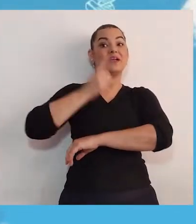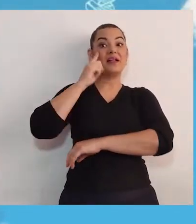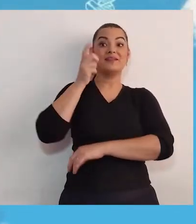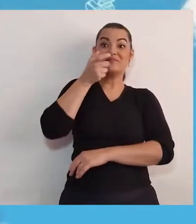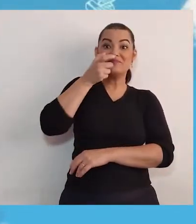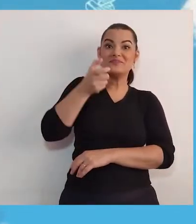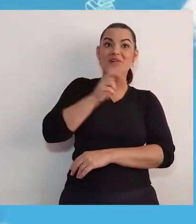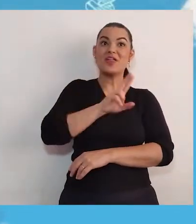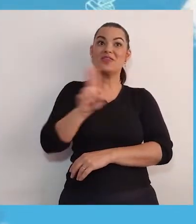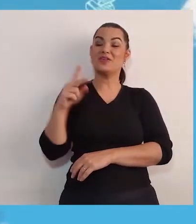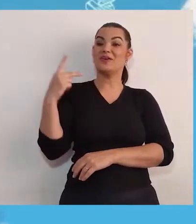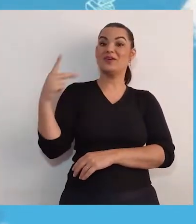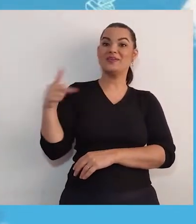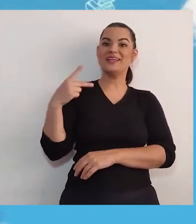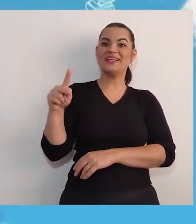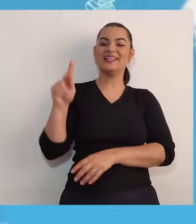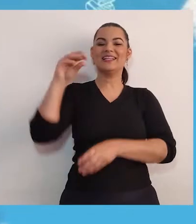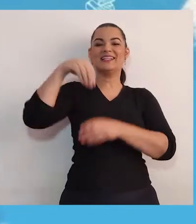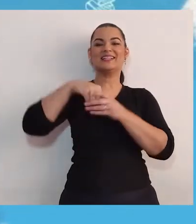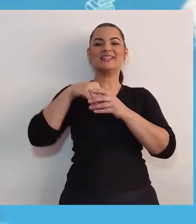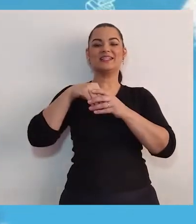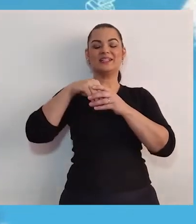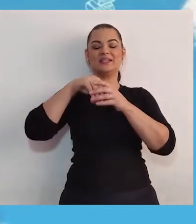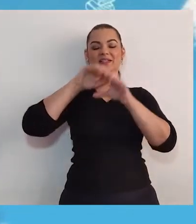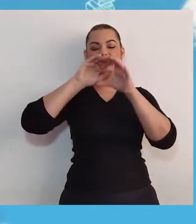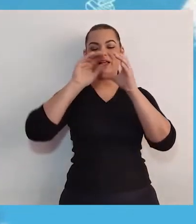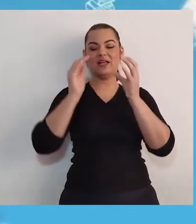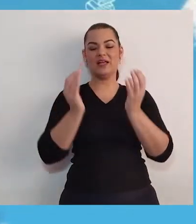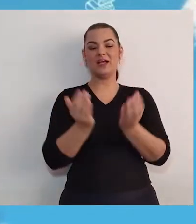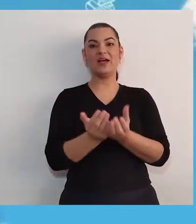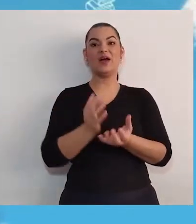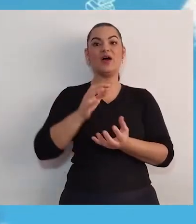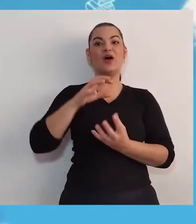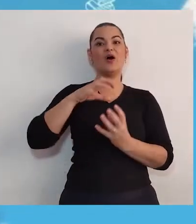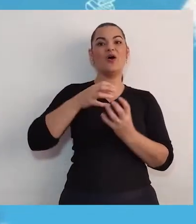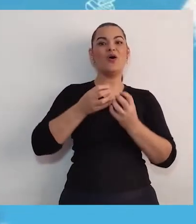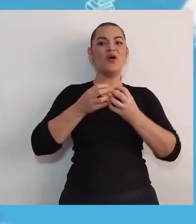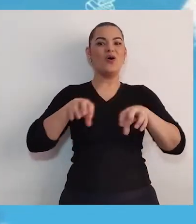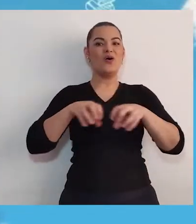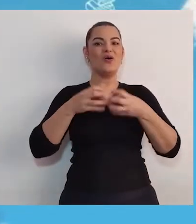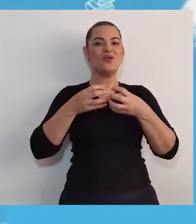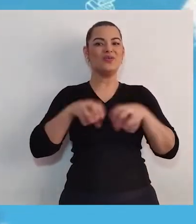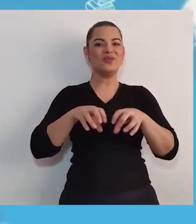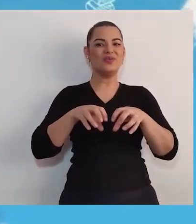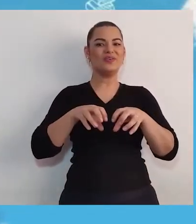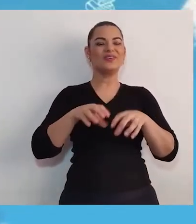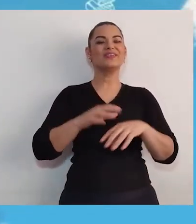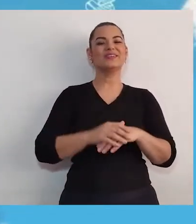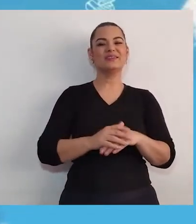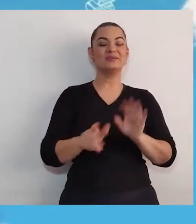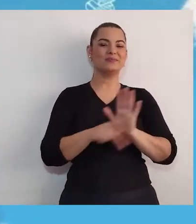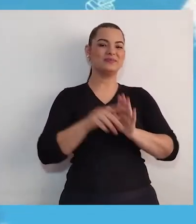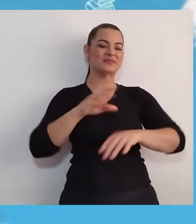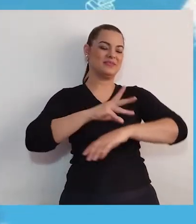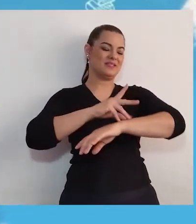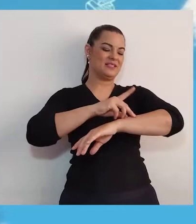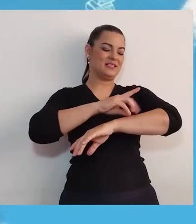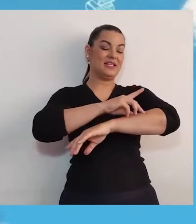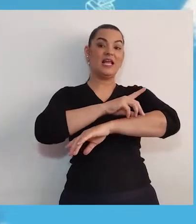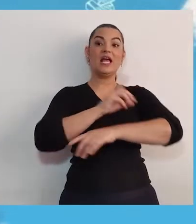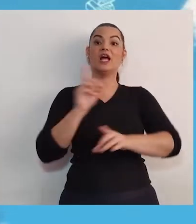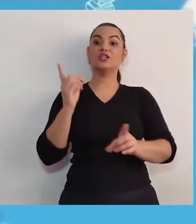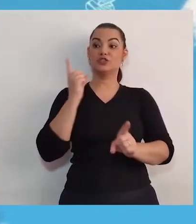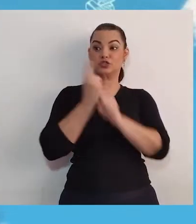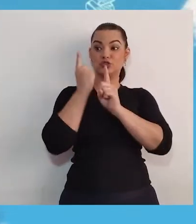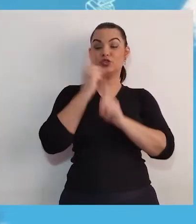nome dele num ovo de dinossauro. E ele descobriu que o nome dele vem do latim. Foi a mãe dele